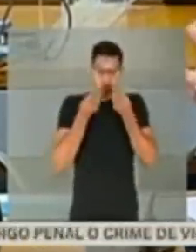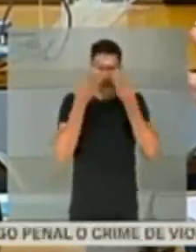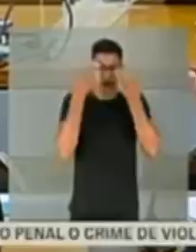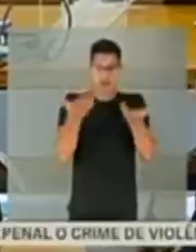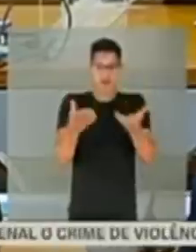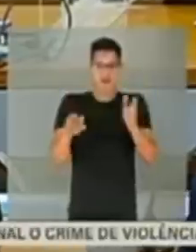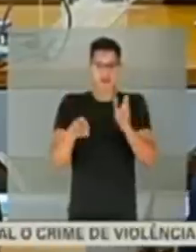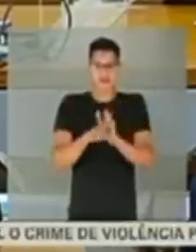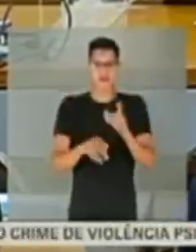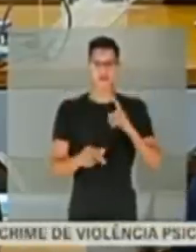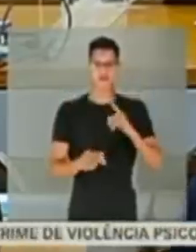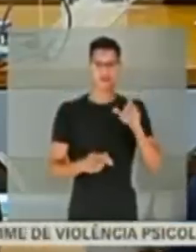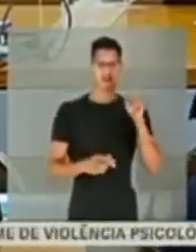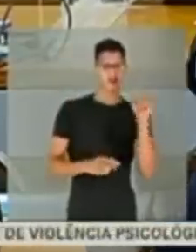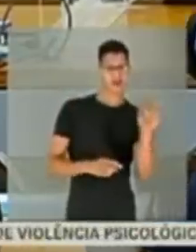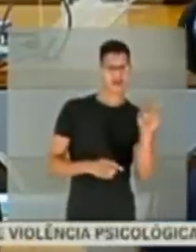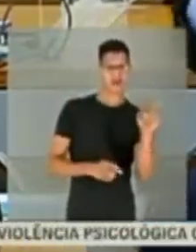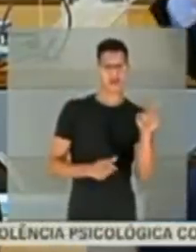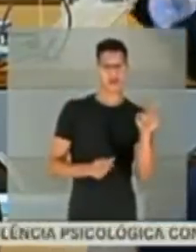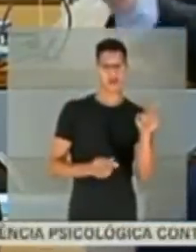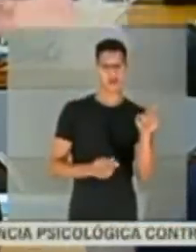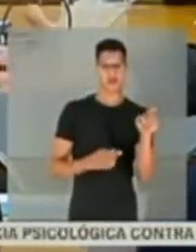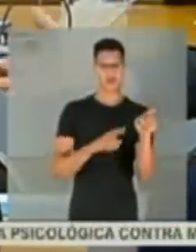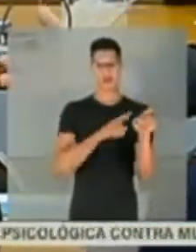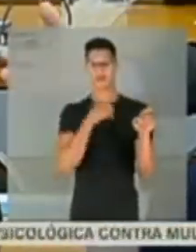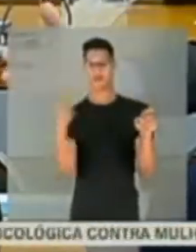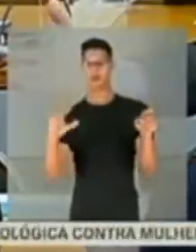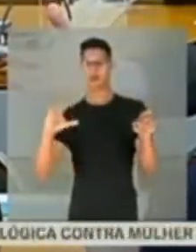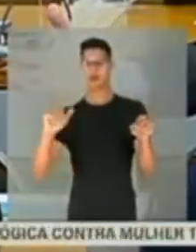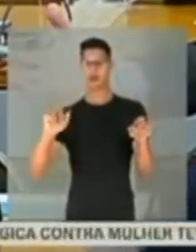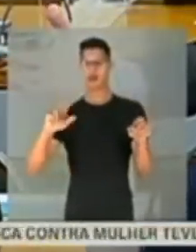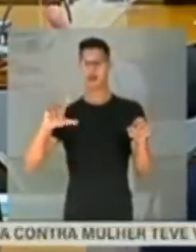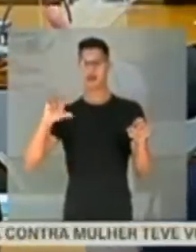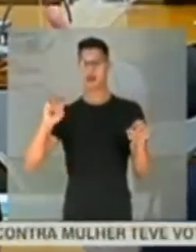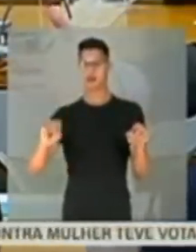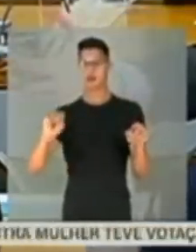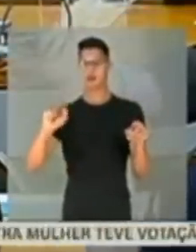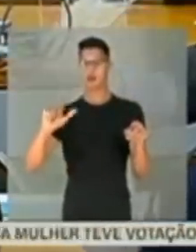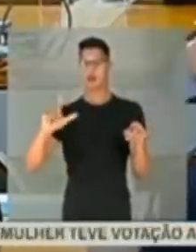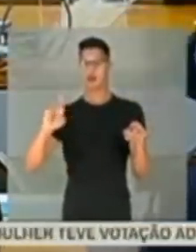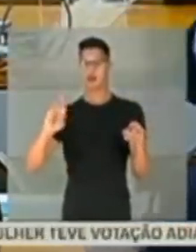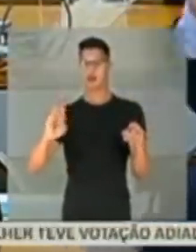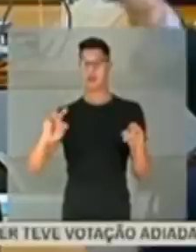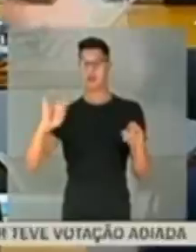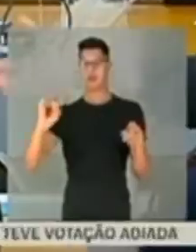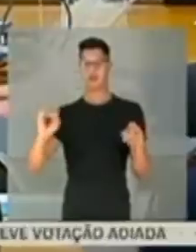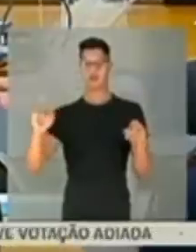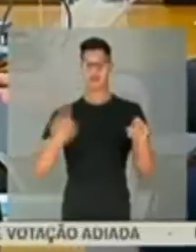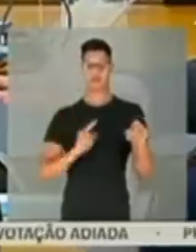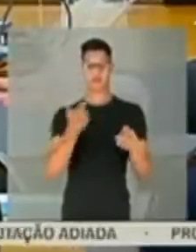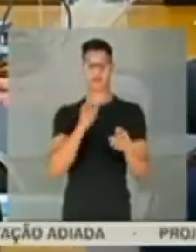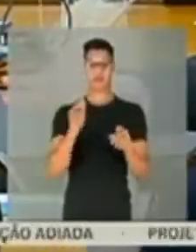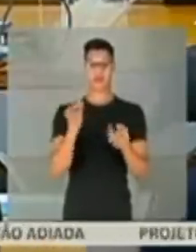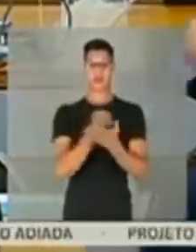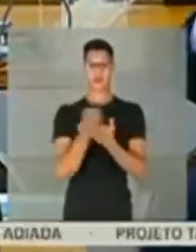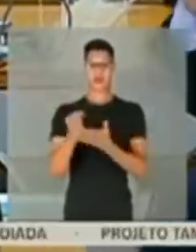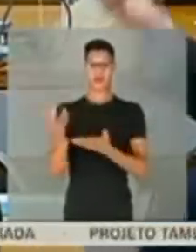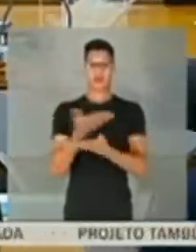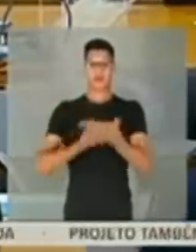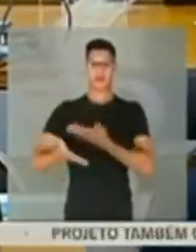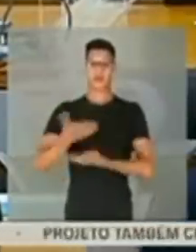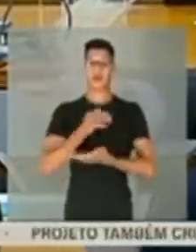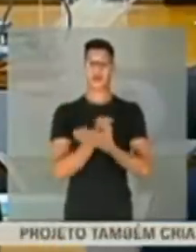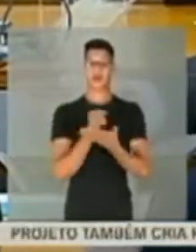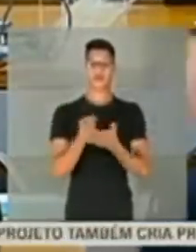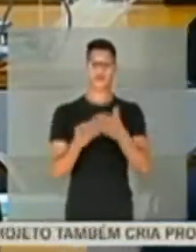entre ele, esse Carlos Alberto. Não há relação contratual, não há